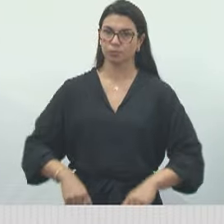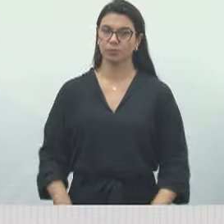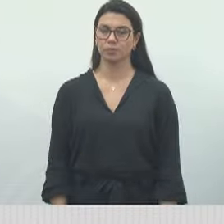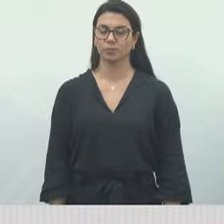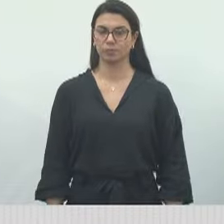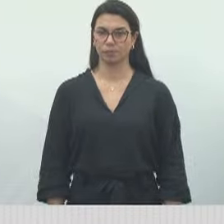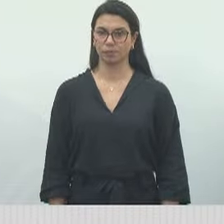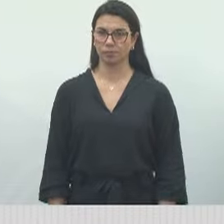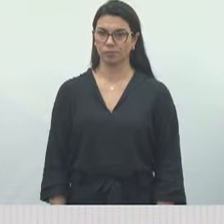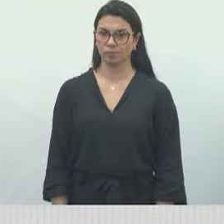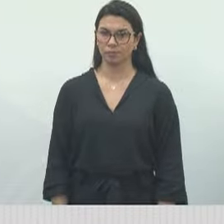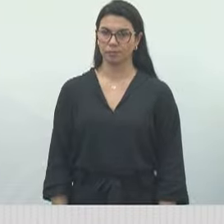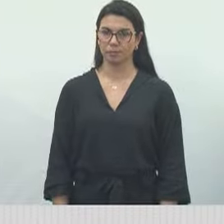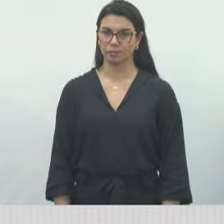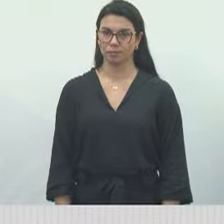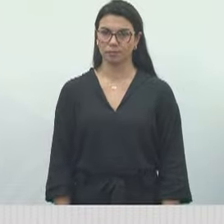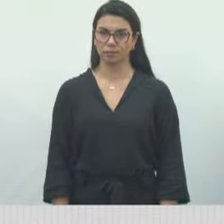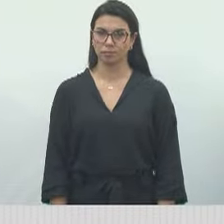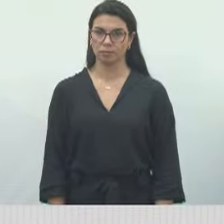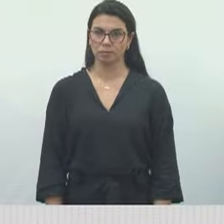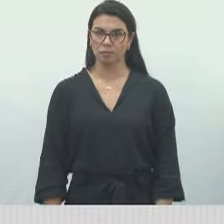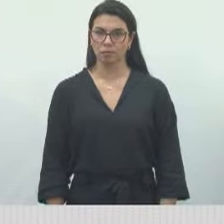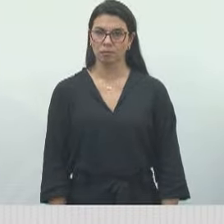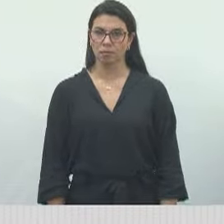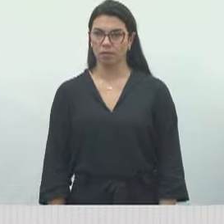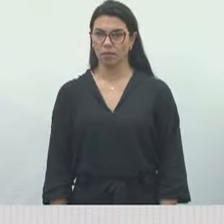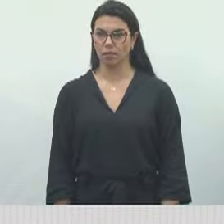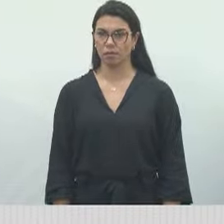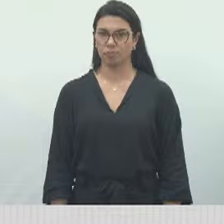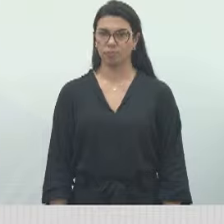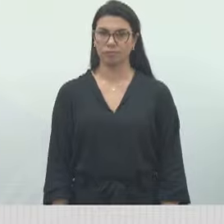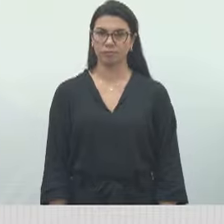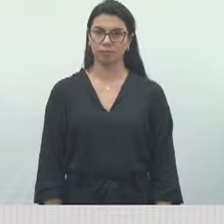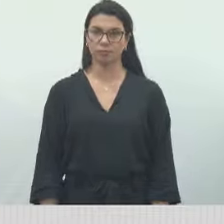bom? Pode ir para a próxima.